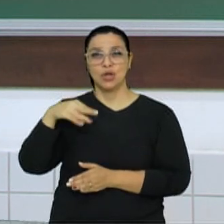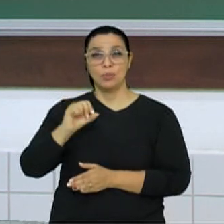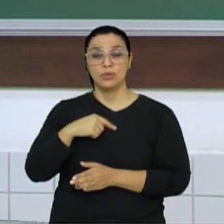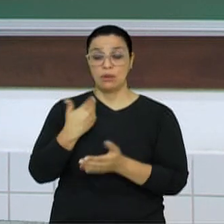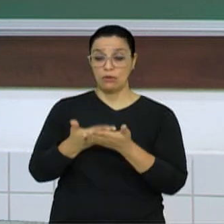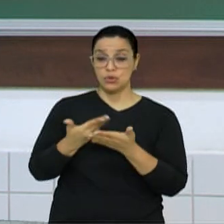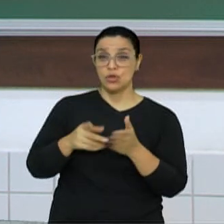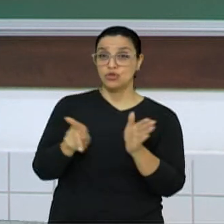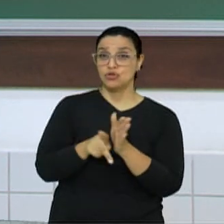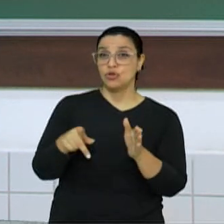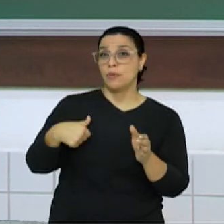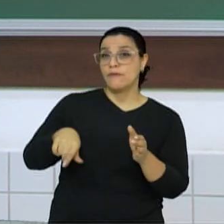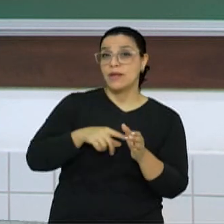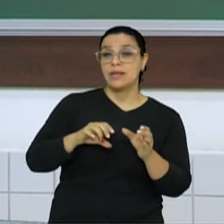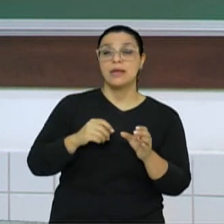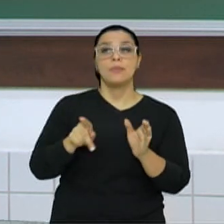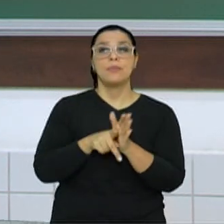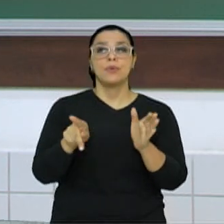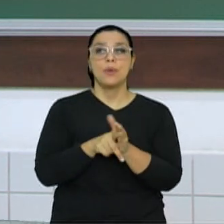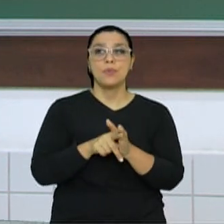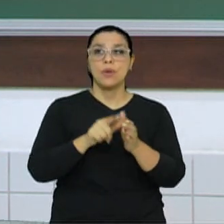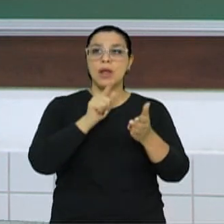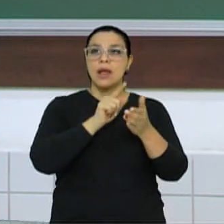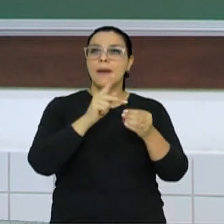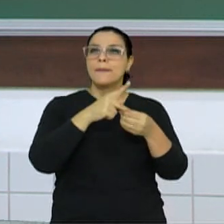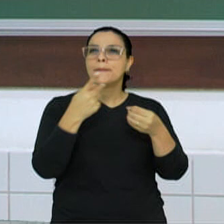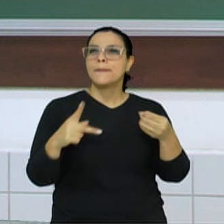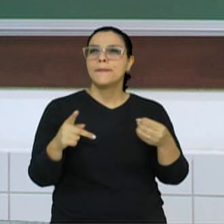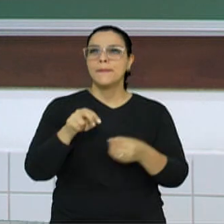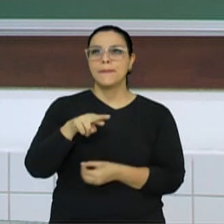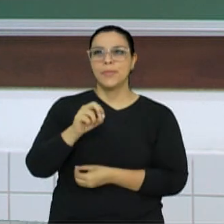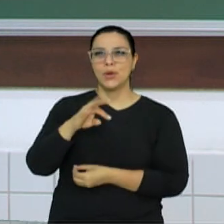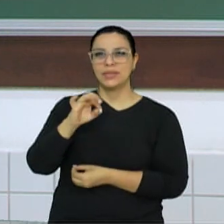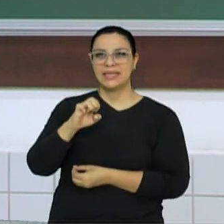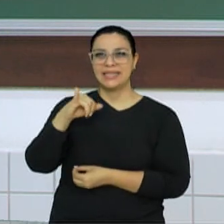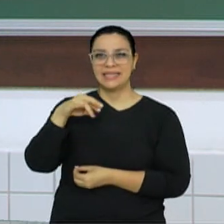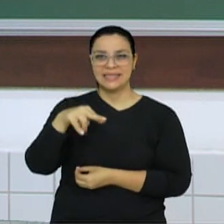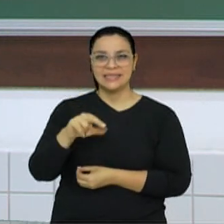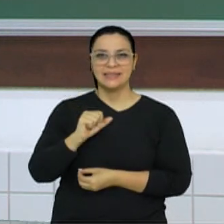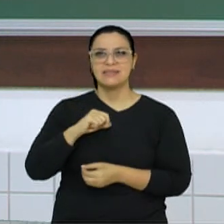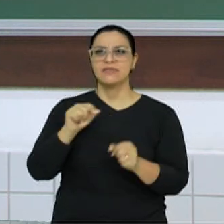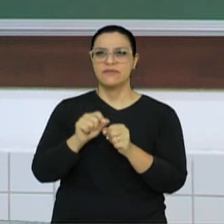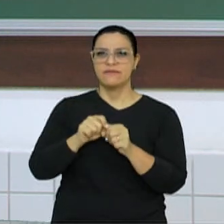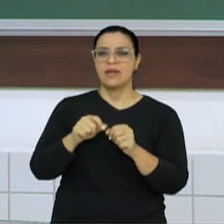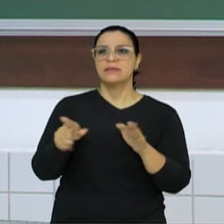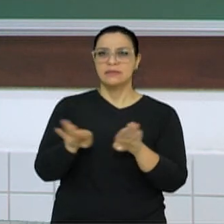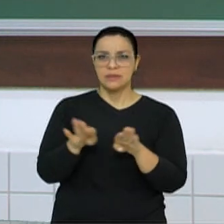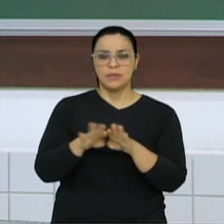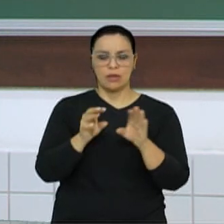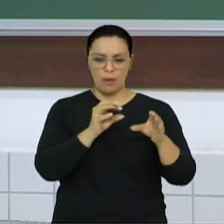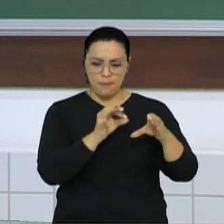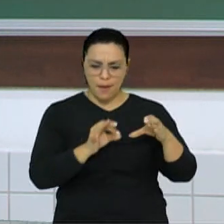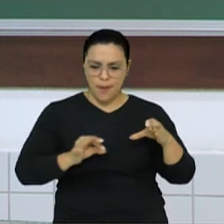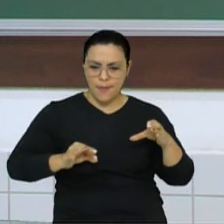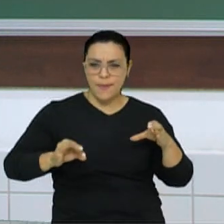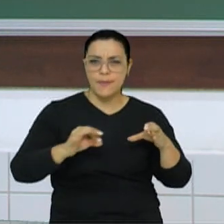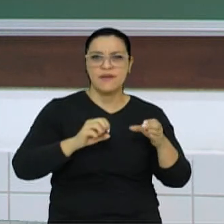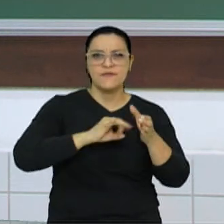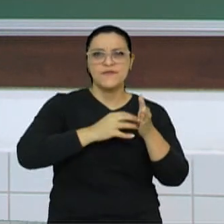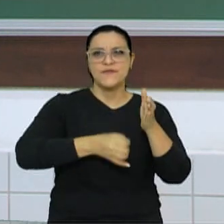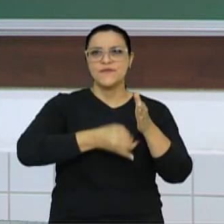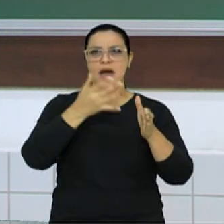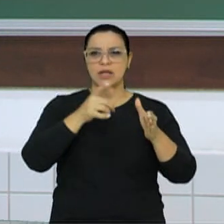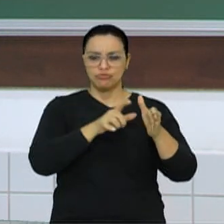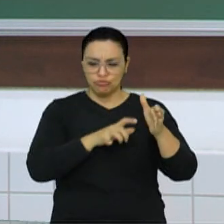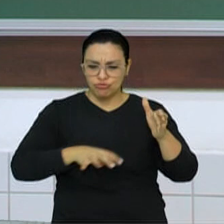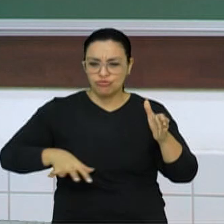estudou, na chamada síntese de proteínas ou síntese proteica. Então, estamos espalhando por